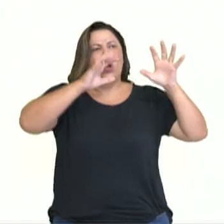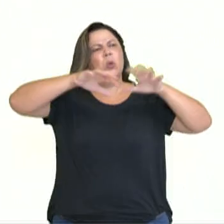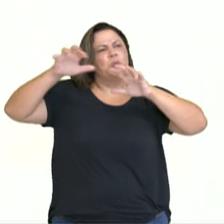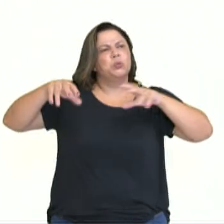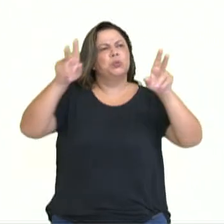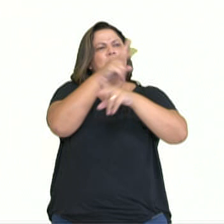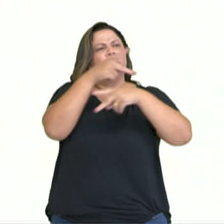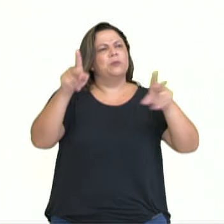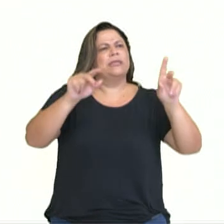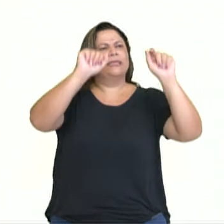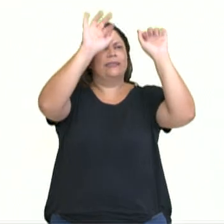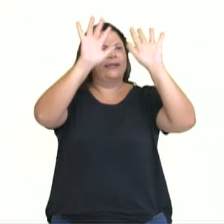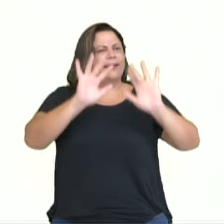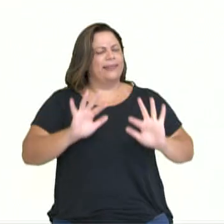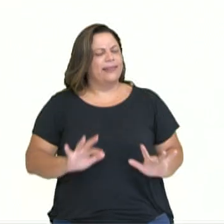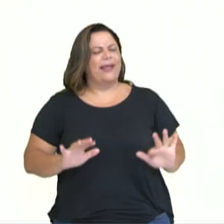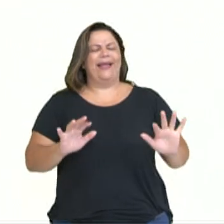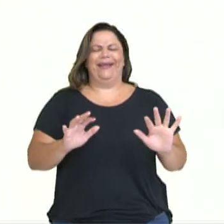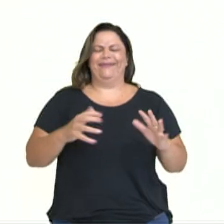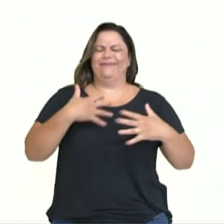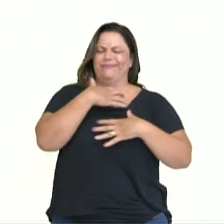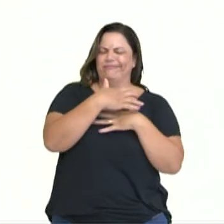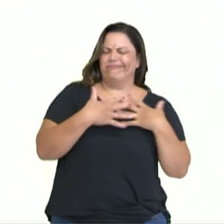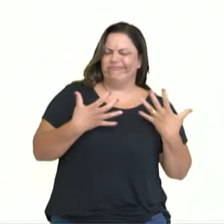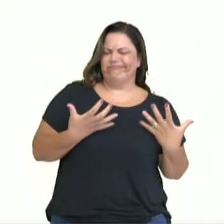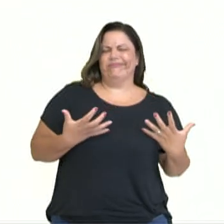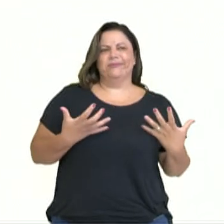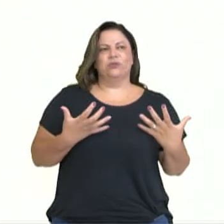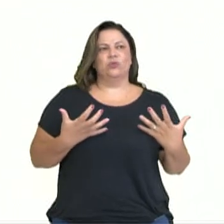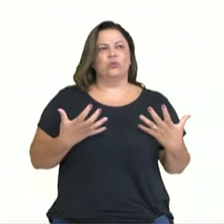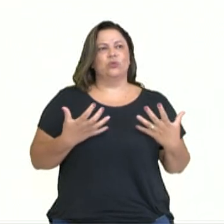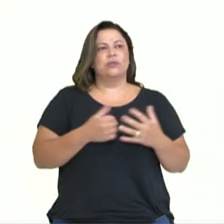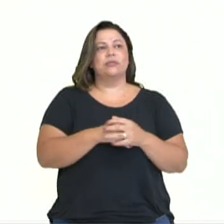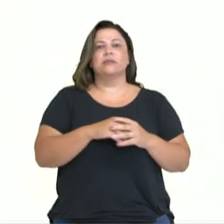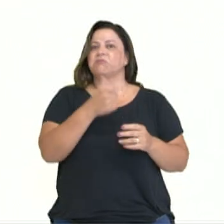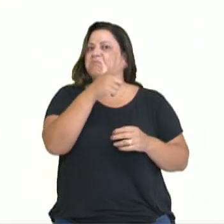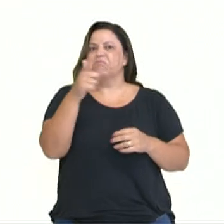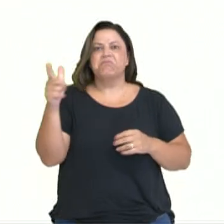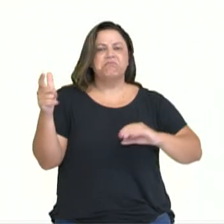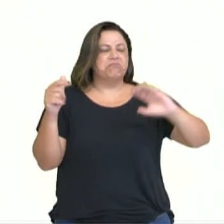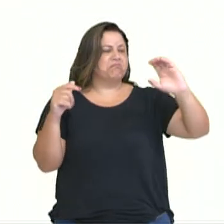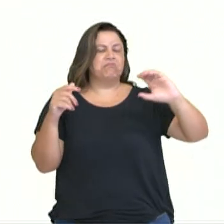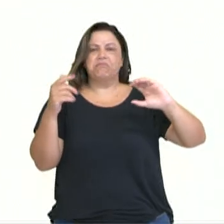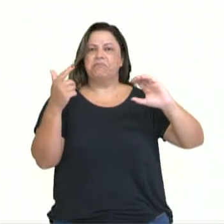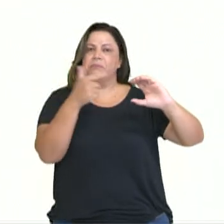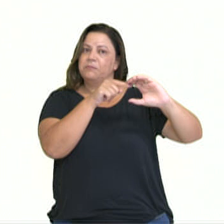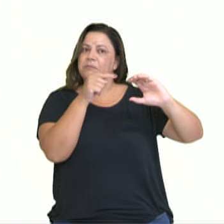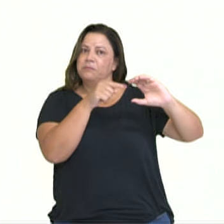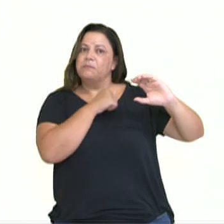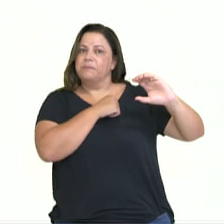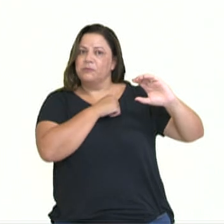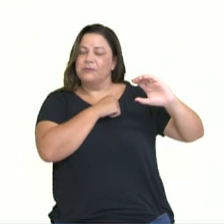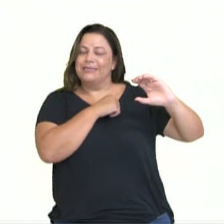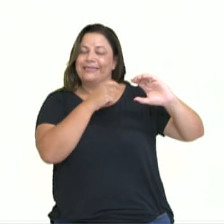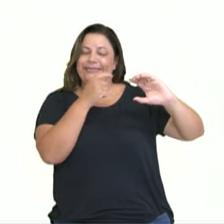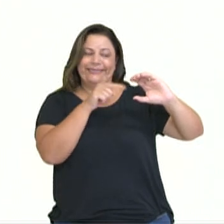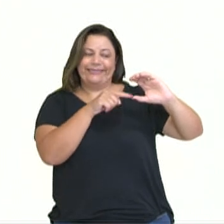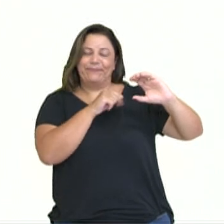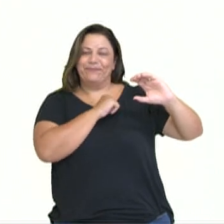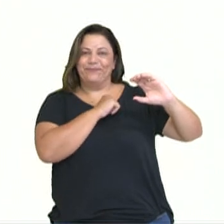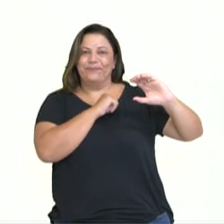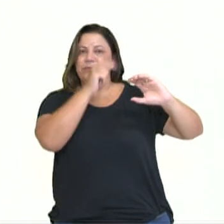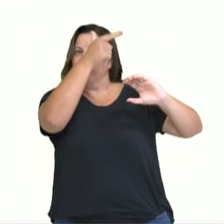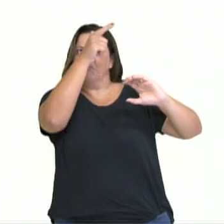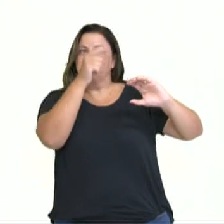ó vento, ó neve, que tortura! Eu não aparece nenhuma vez aqui. Então eu já denomino ela como rima